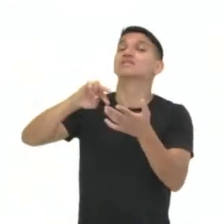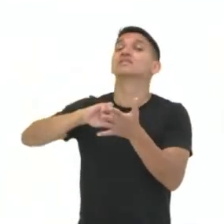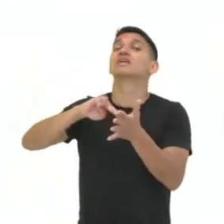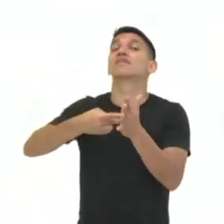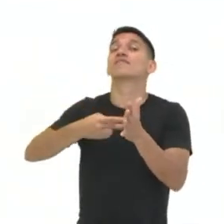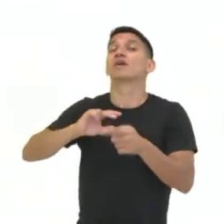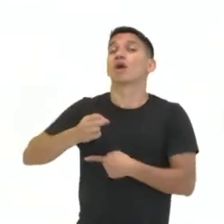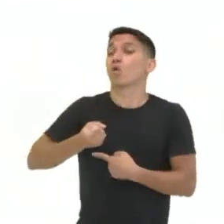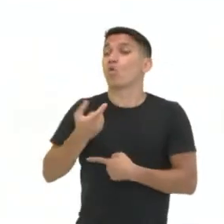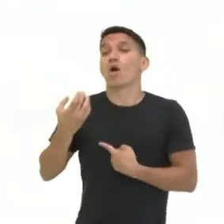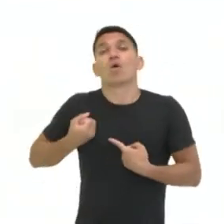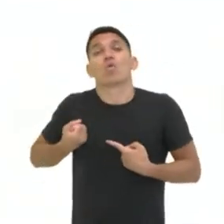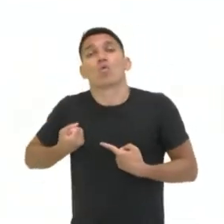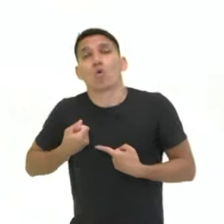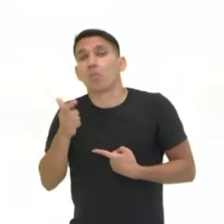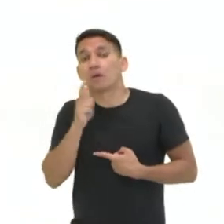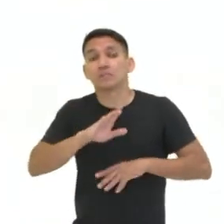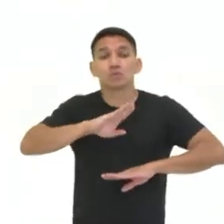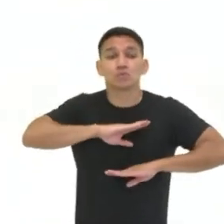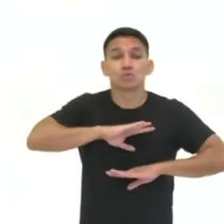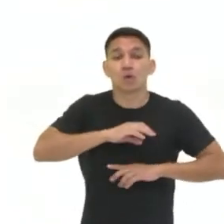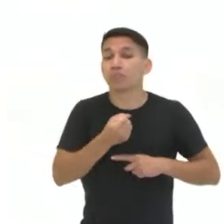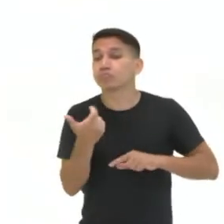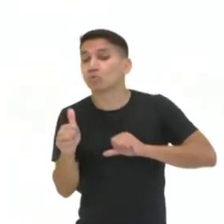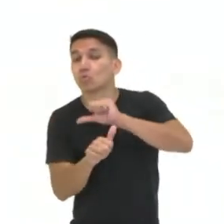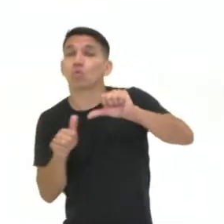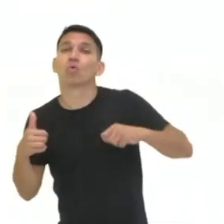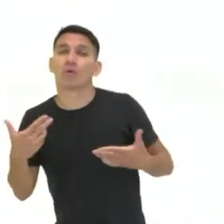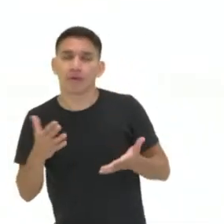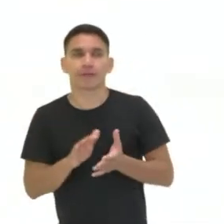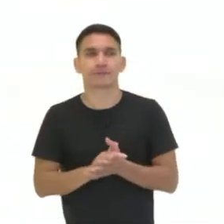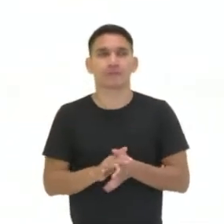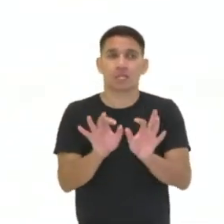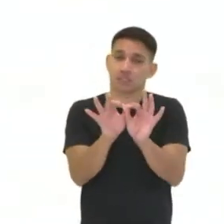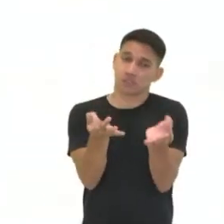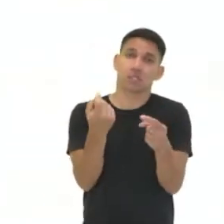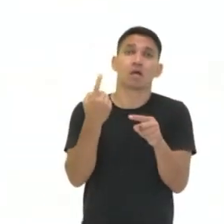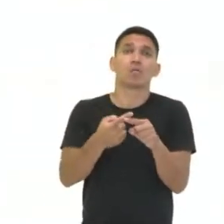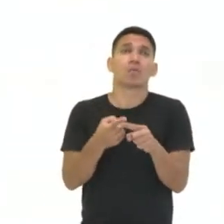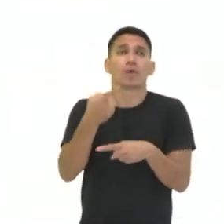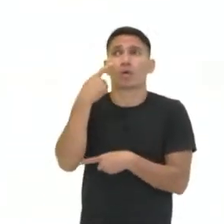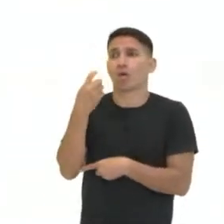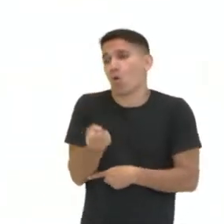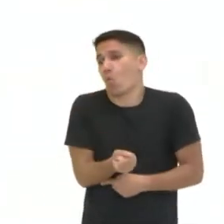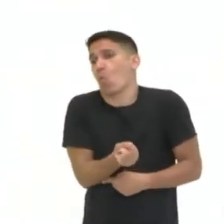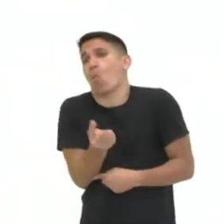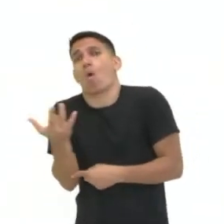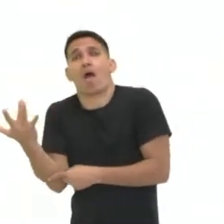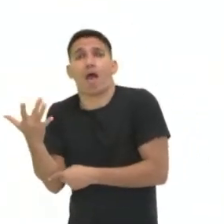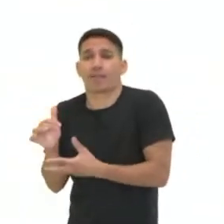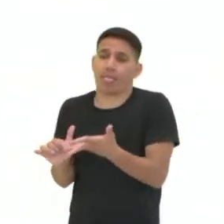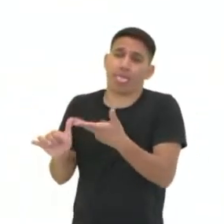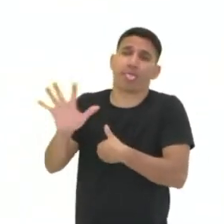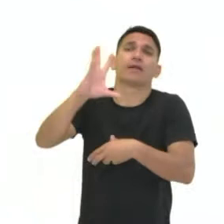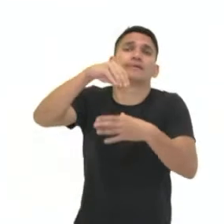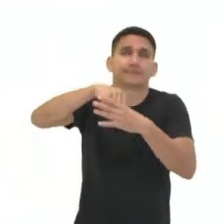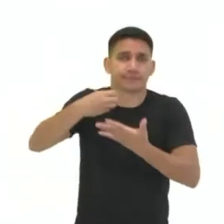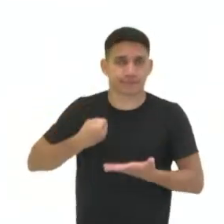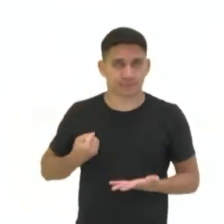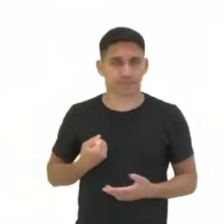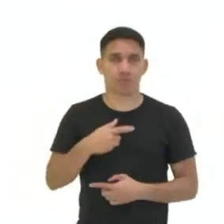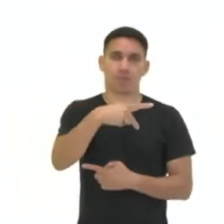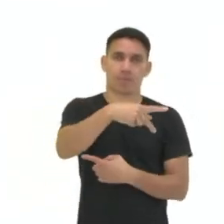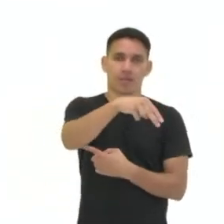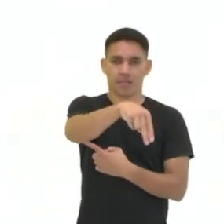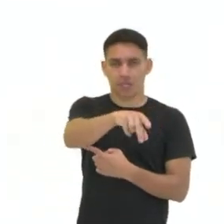a situação que eu vou estar permutando, e simples, né? N elementos, assim a gente vai escrever. P de N